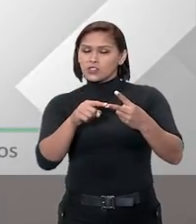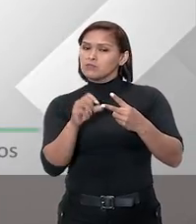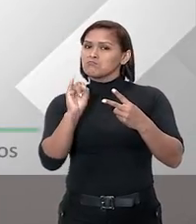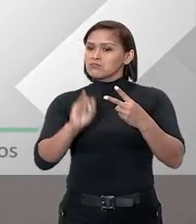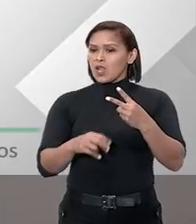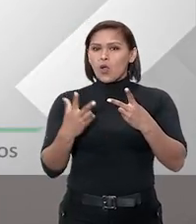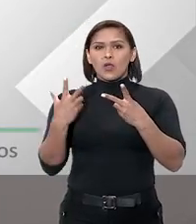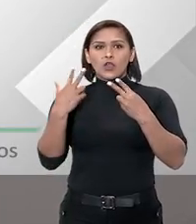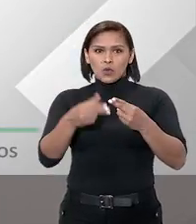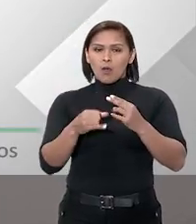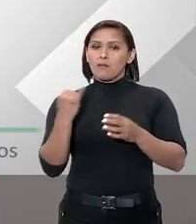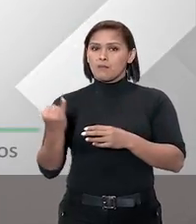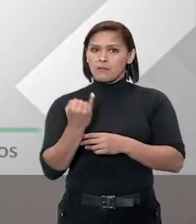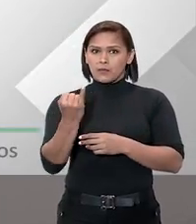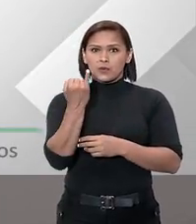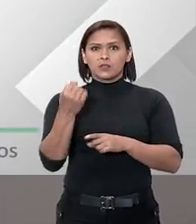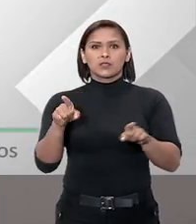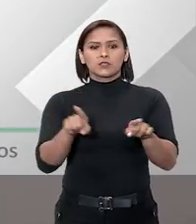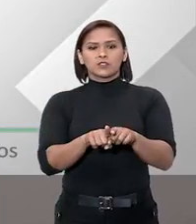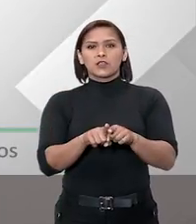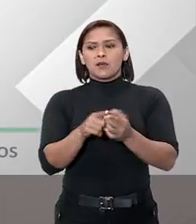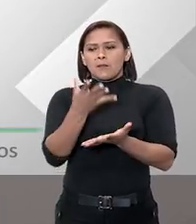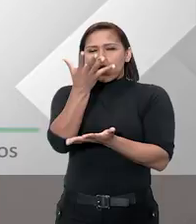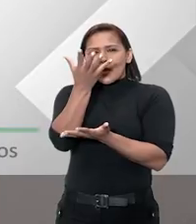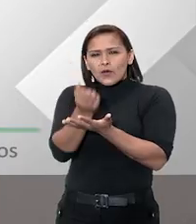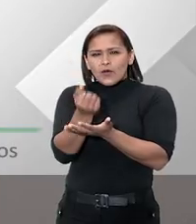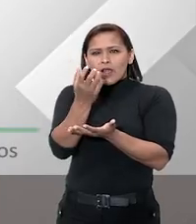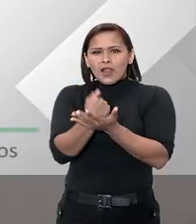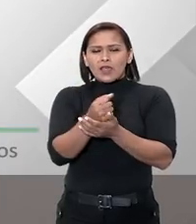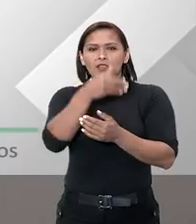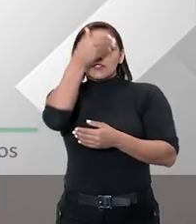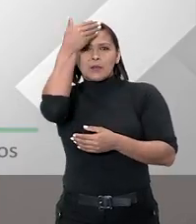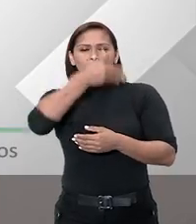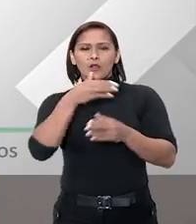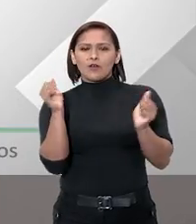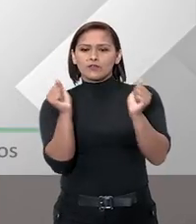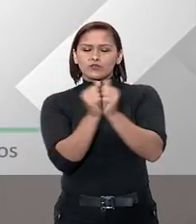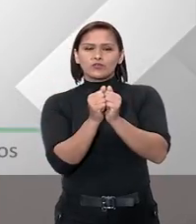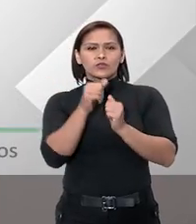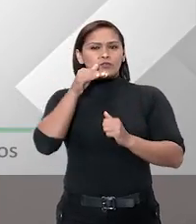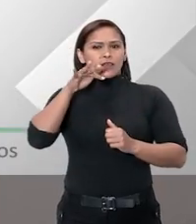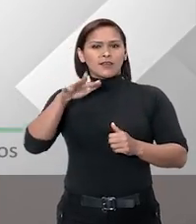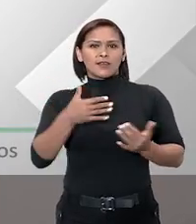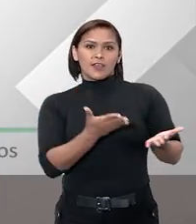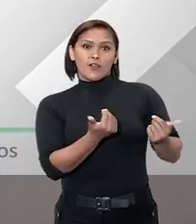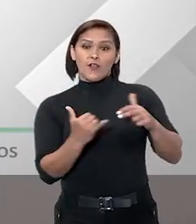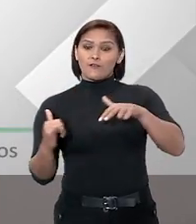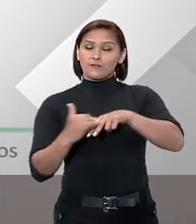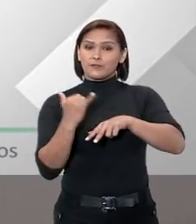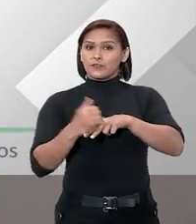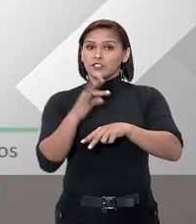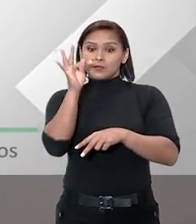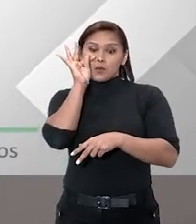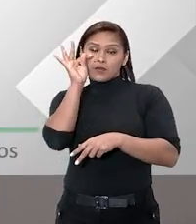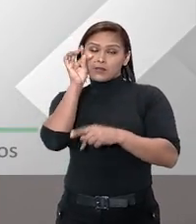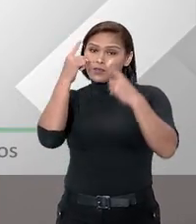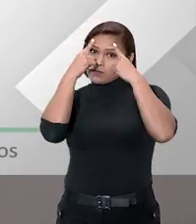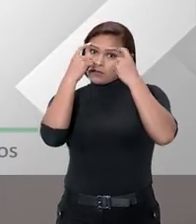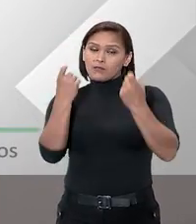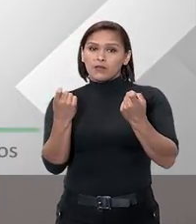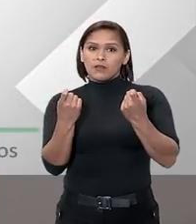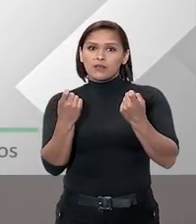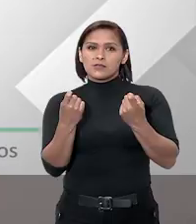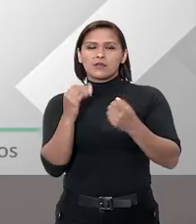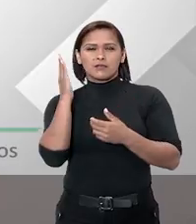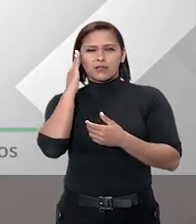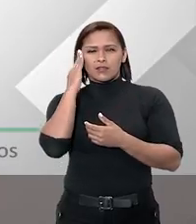formas são igualmente válidas para a coleta de prova junto à criança e ao adolescente vítima ou testemunha de violência.